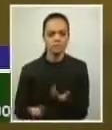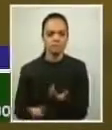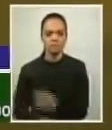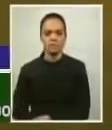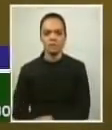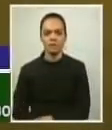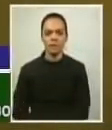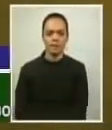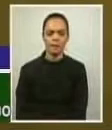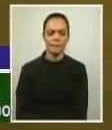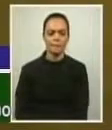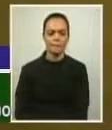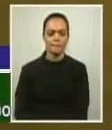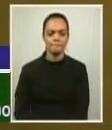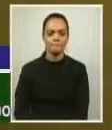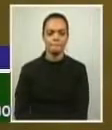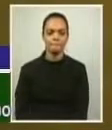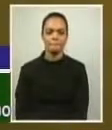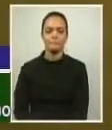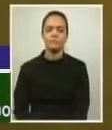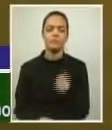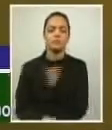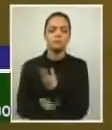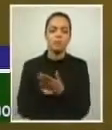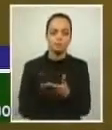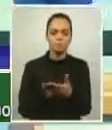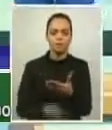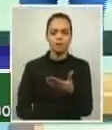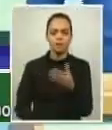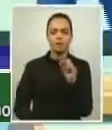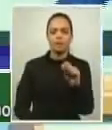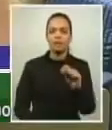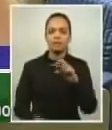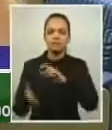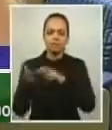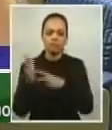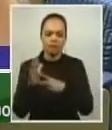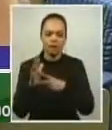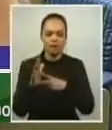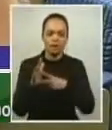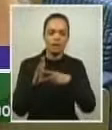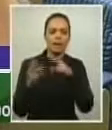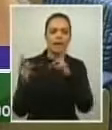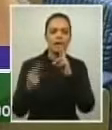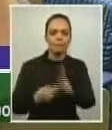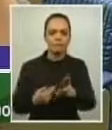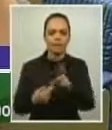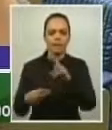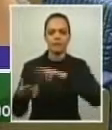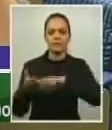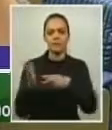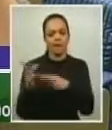por porco Então tá elas vão partir dessa ideia de responder por